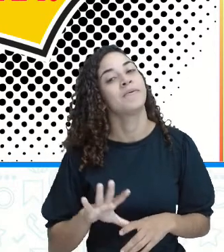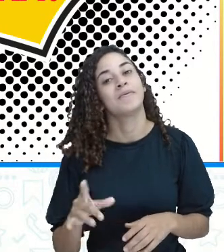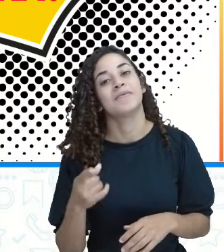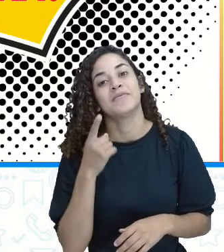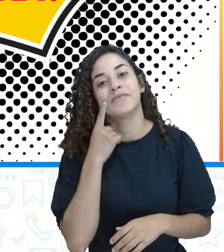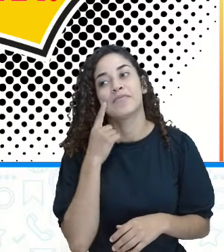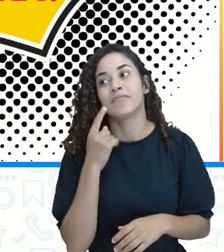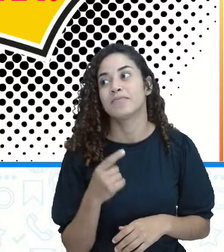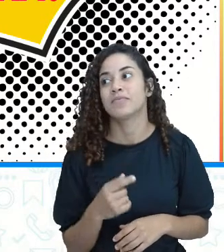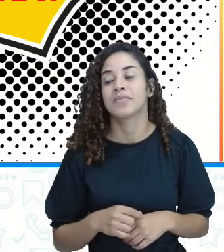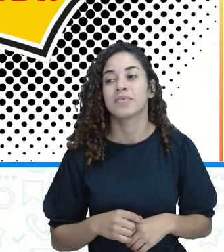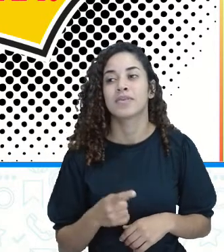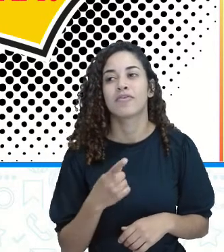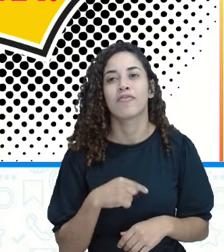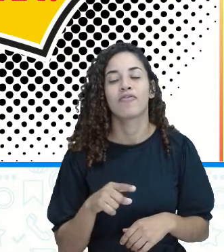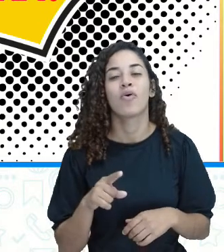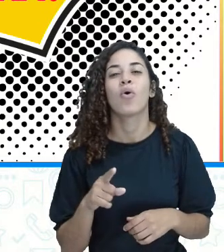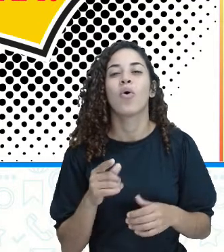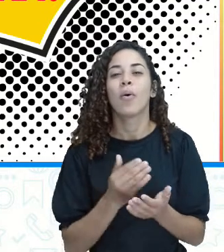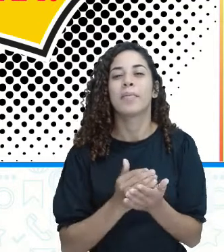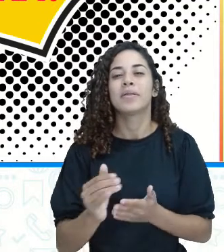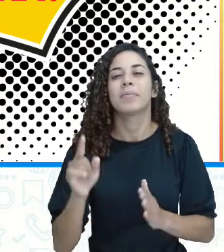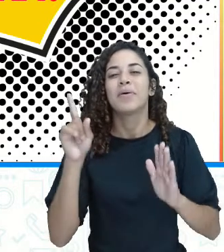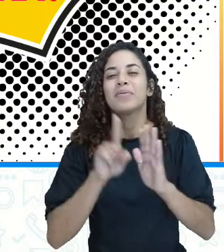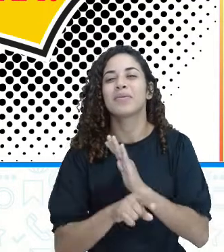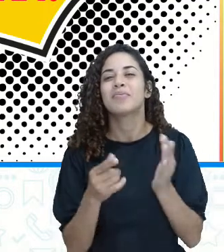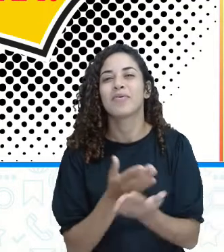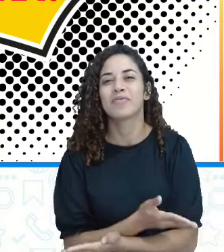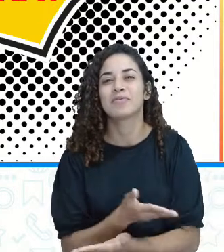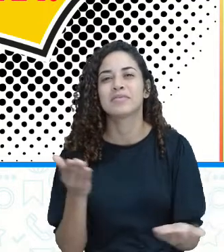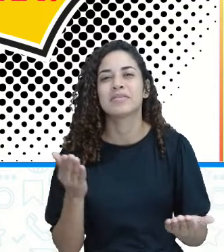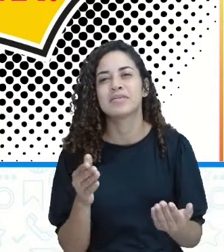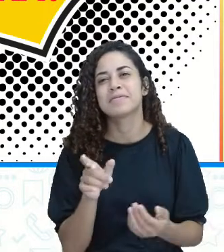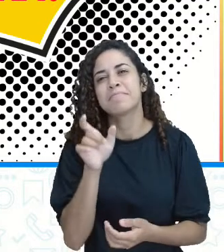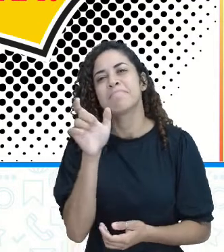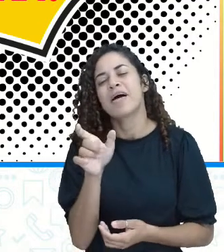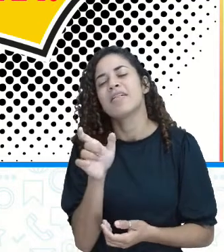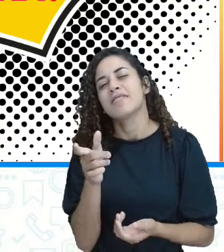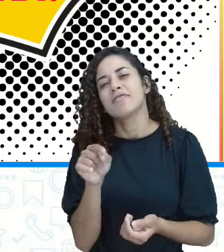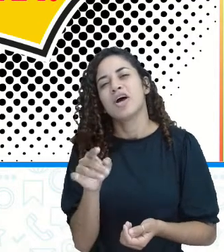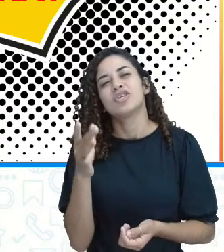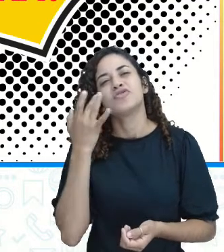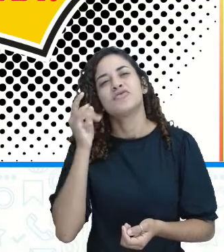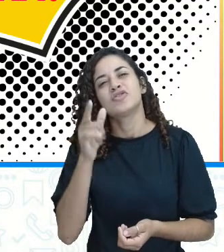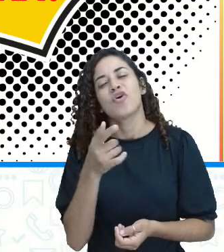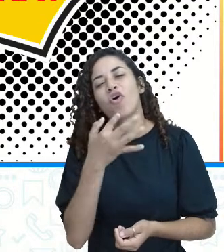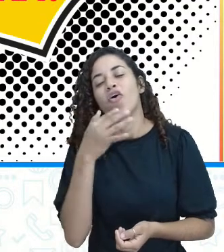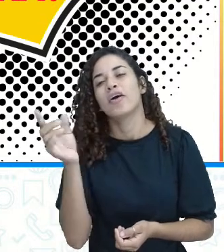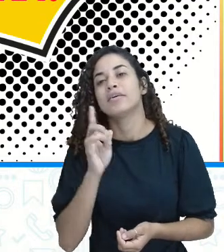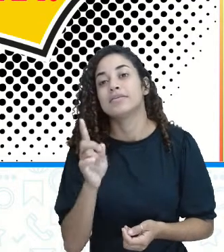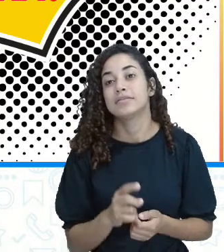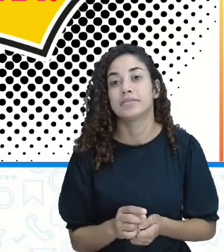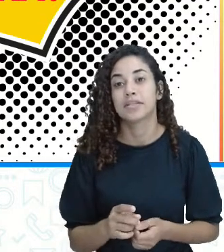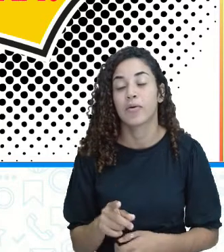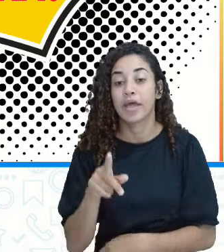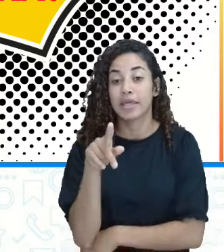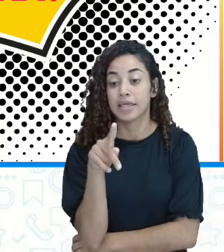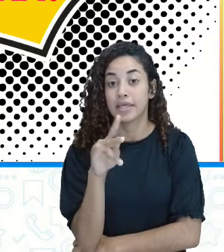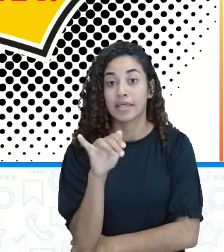Eu vou começar perguntando a vocês uma palavra assim, que talvez vocês não conheçam muito. Que é